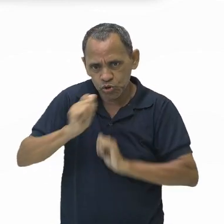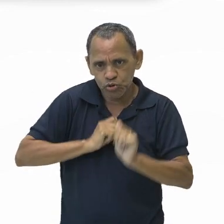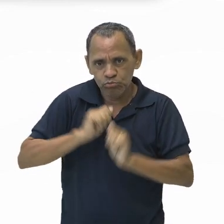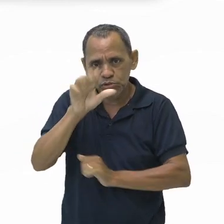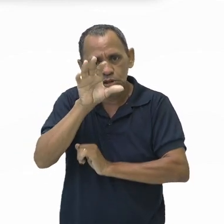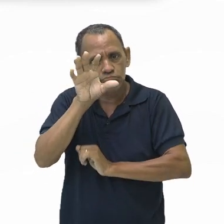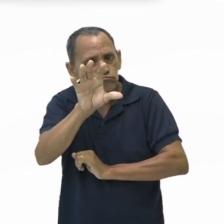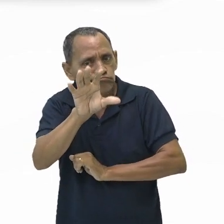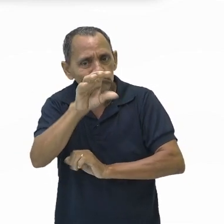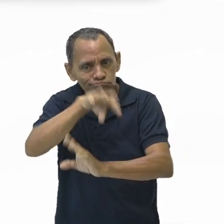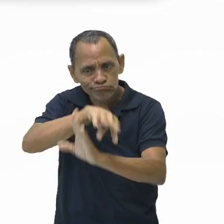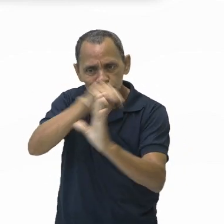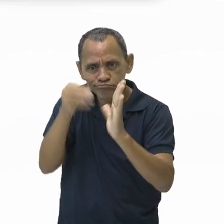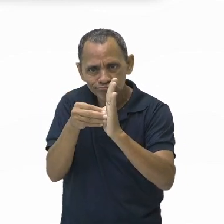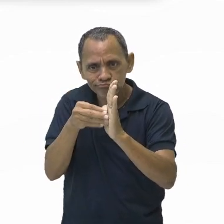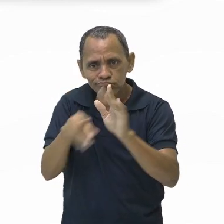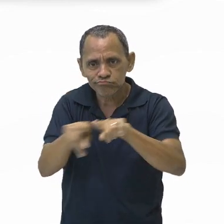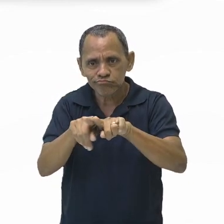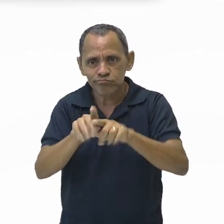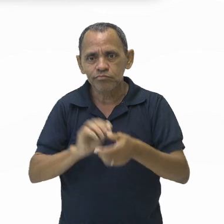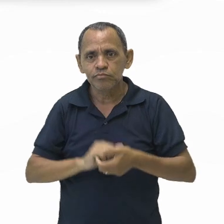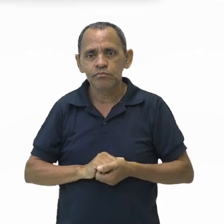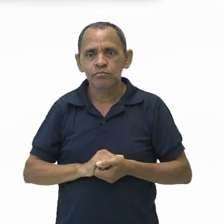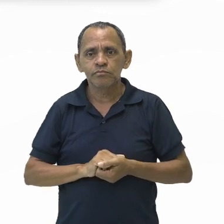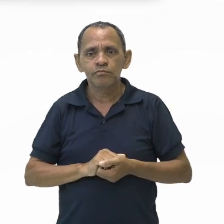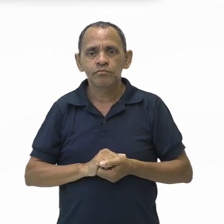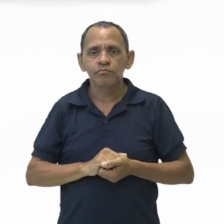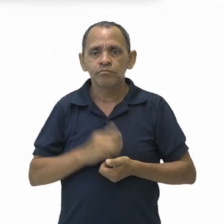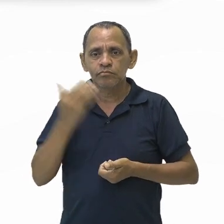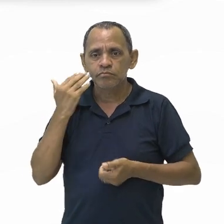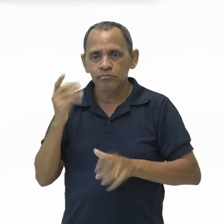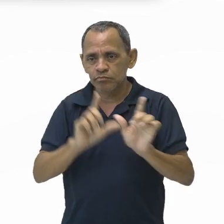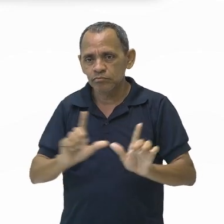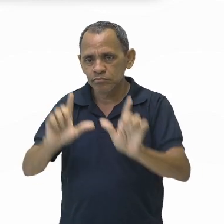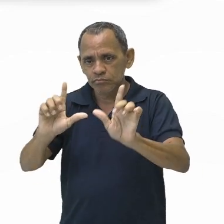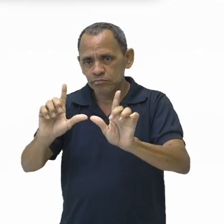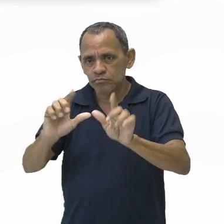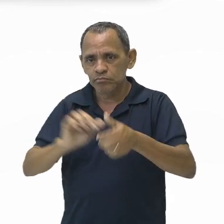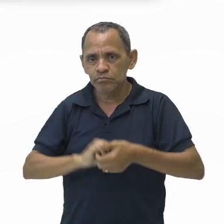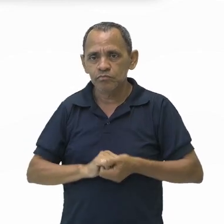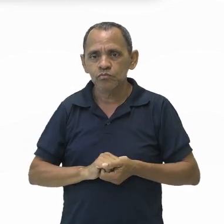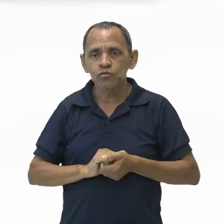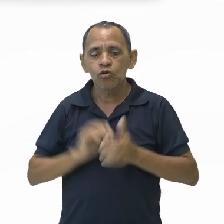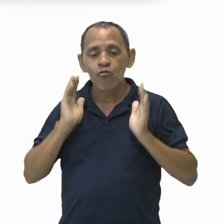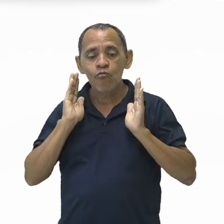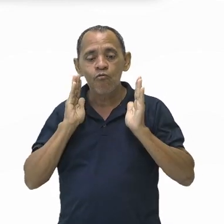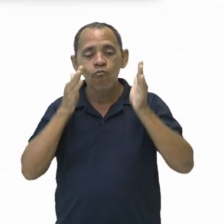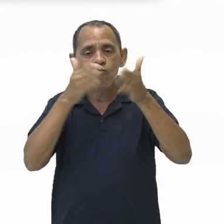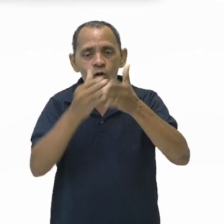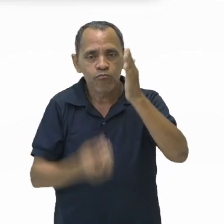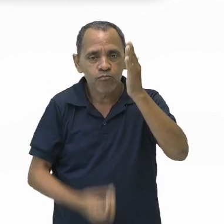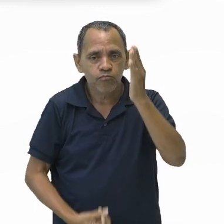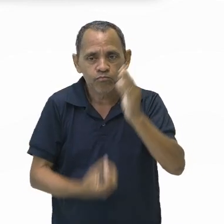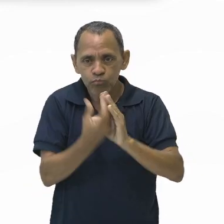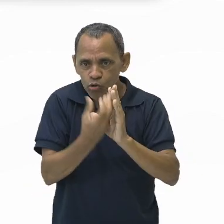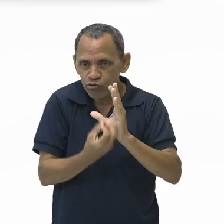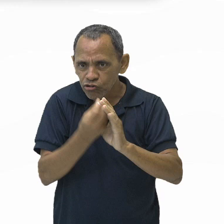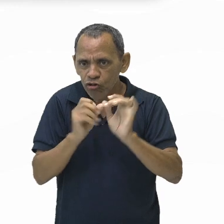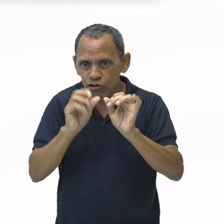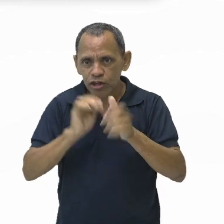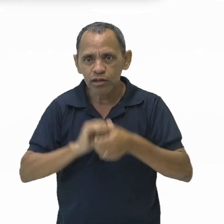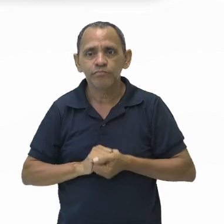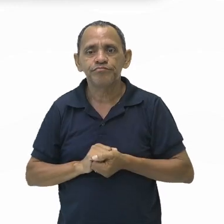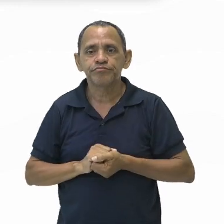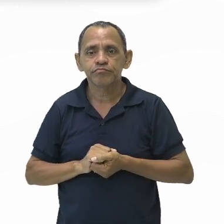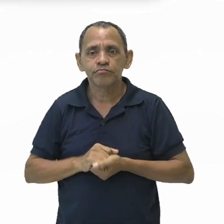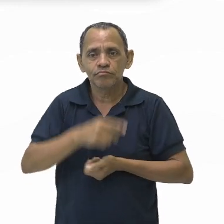região amazônica. Tudo isso, como a gente vai ver na próxima tela, é tudo voltado para a produção aqui, né, principalmente